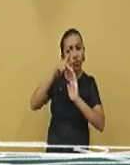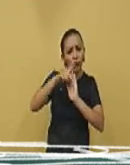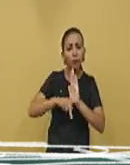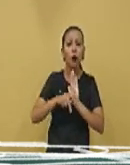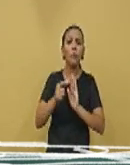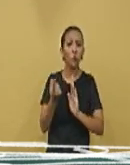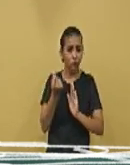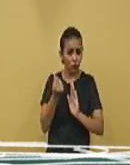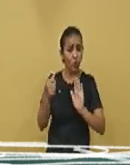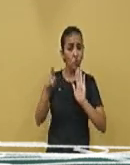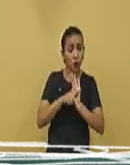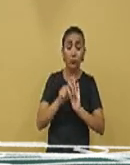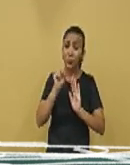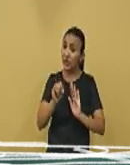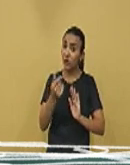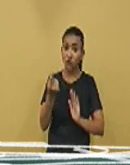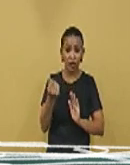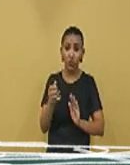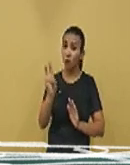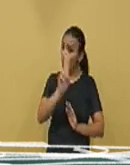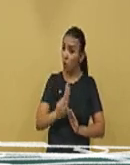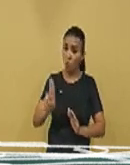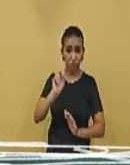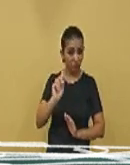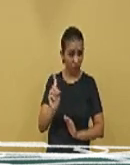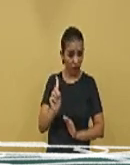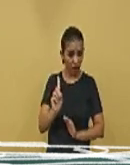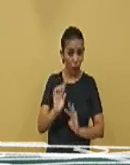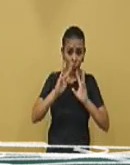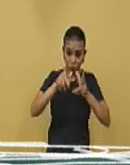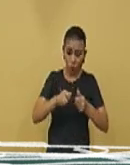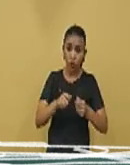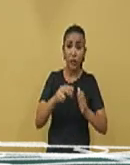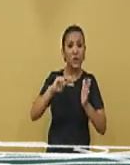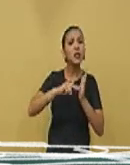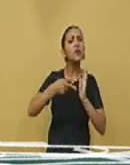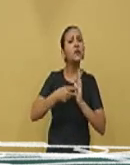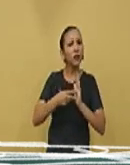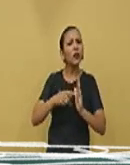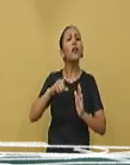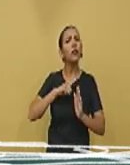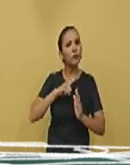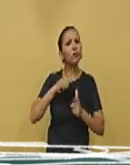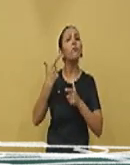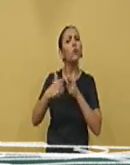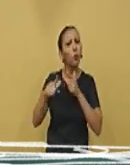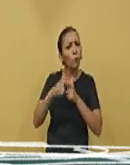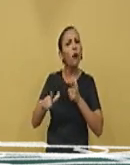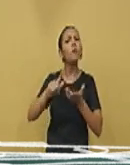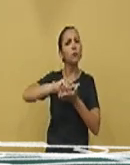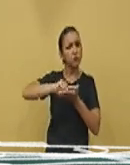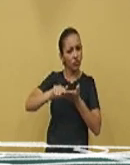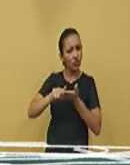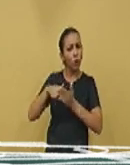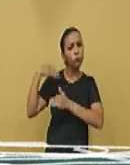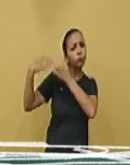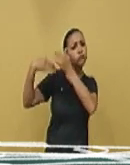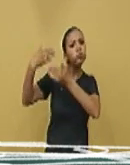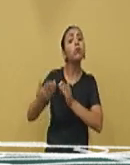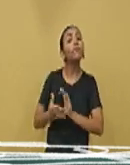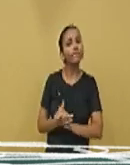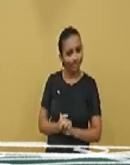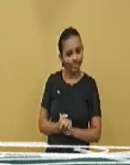recurso. E se esse recurso não é utilizado em sua totalidade, significa que houve problema de gestão ao longo do processo,